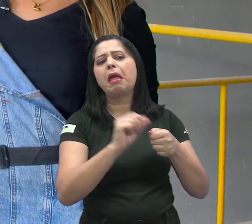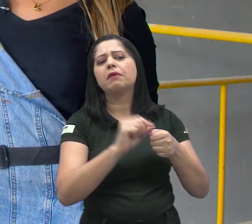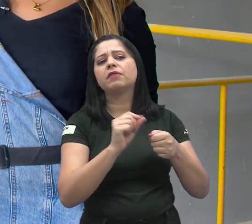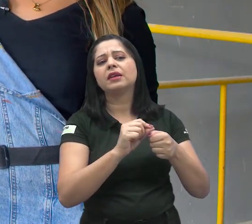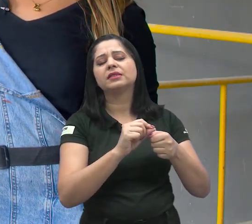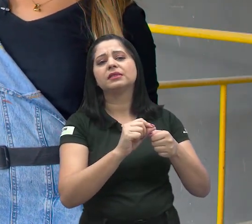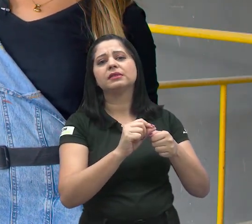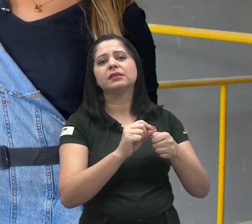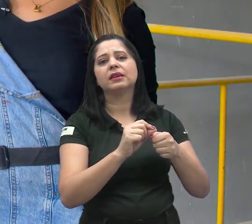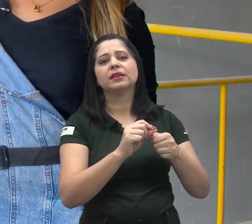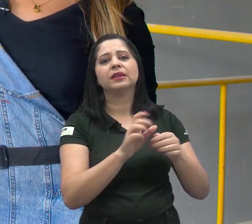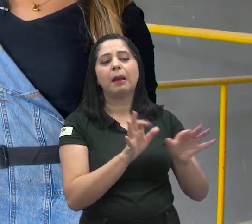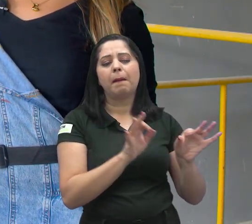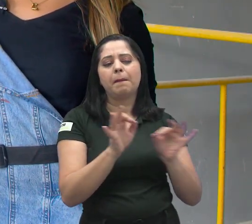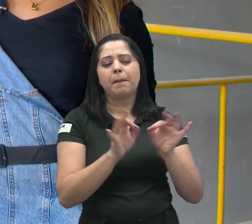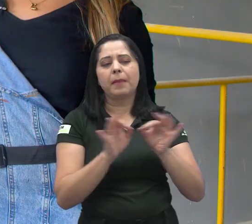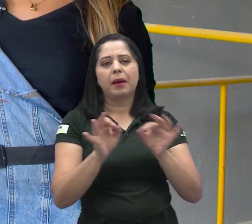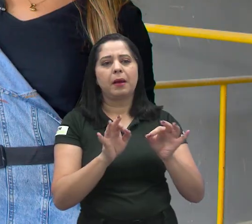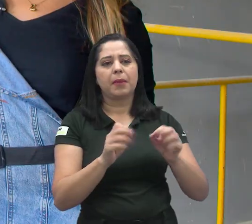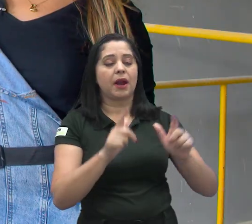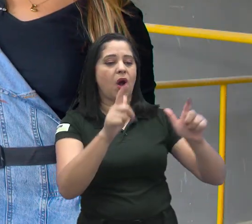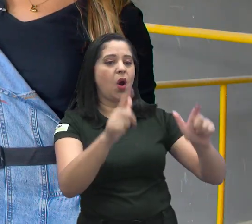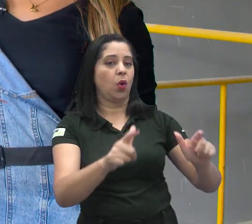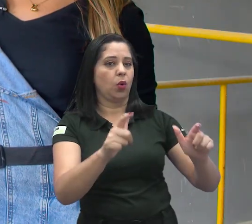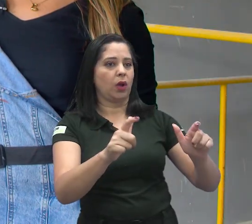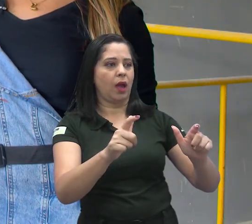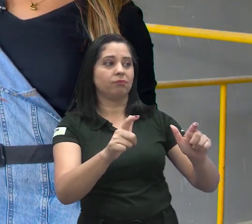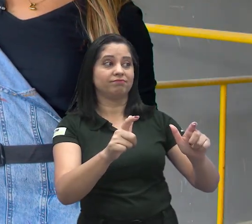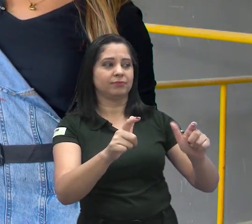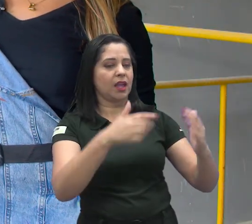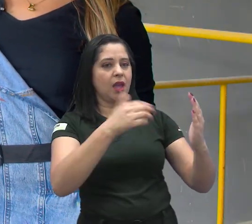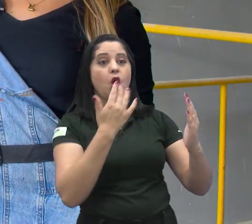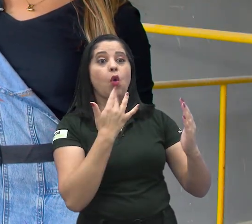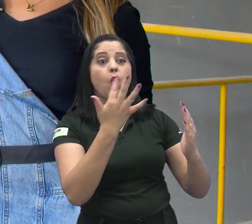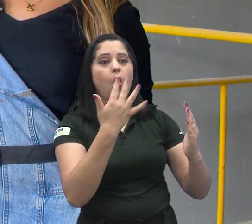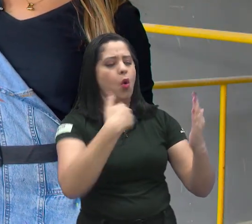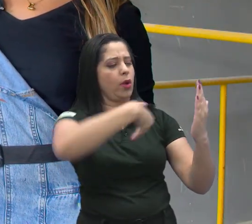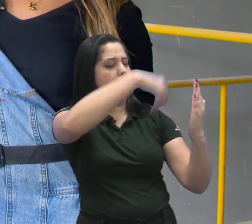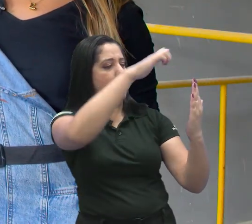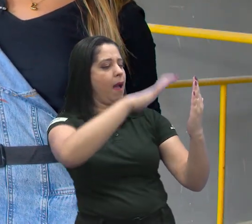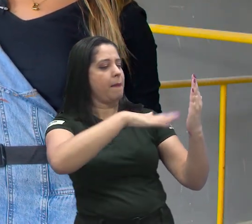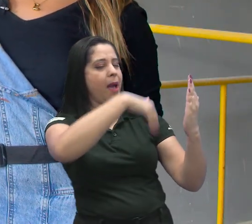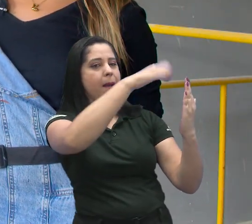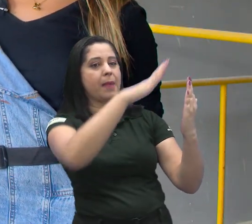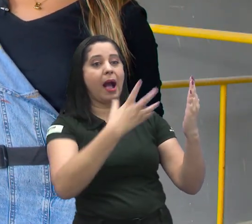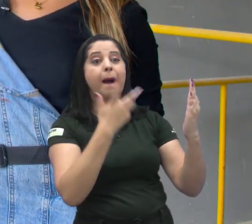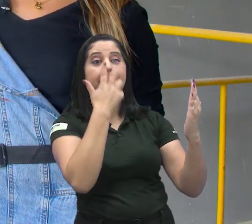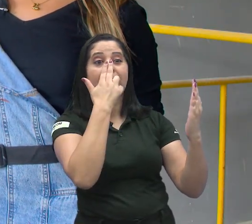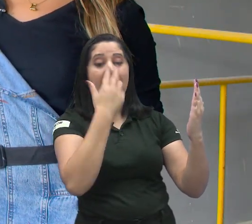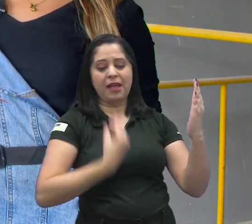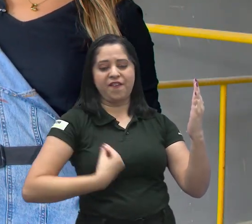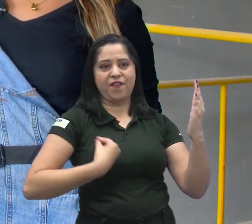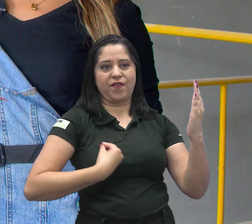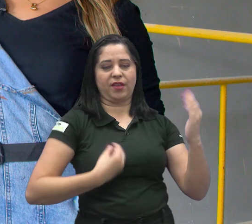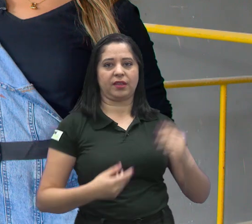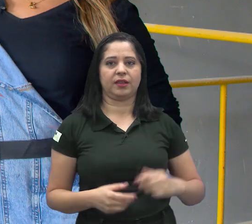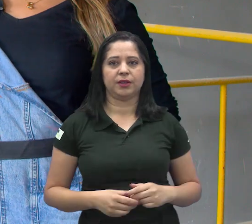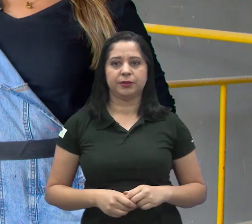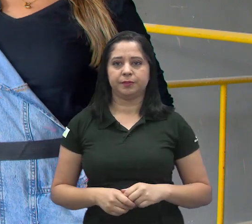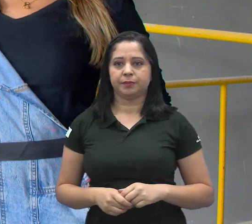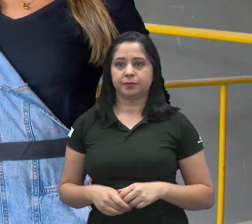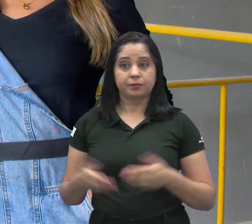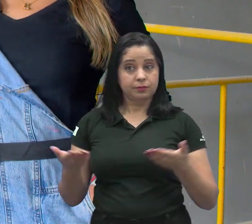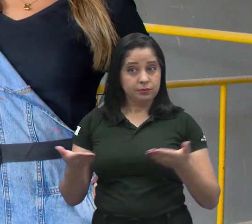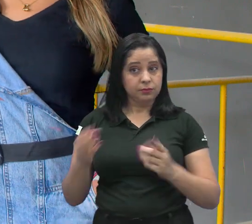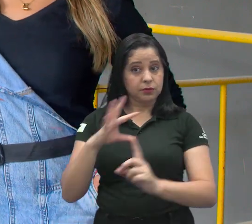esses ambientes mais vivos, vamos dizer assim, né, com cores, né? Você traz bastante essa questão de cores também, né? Exatamente. Hoje